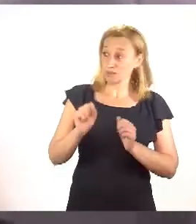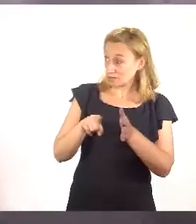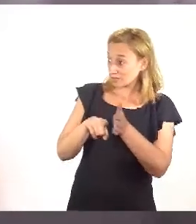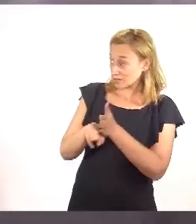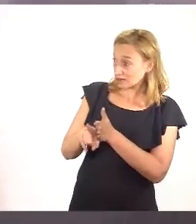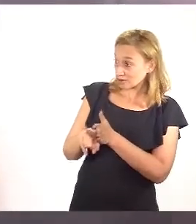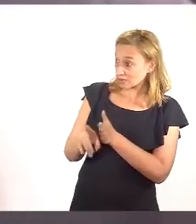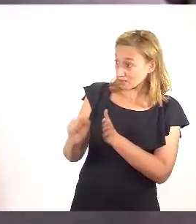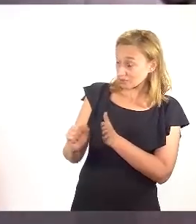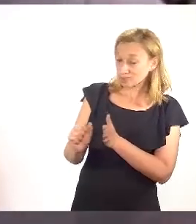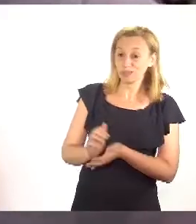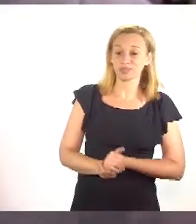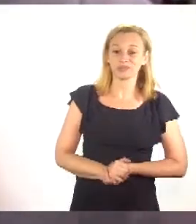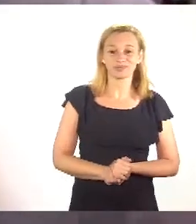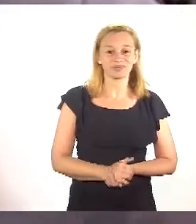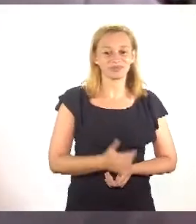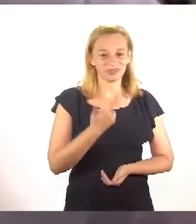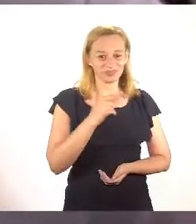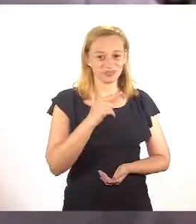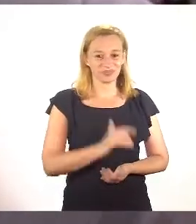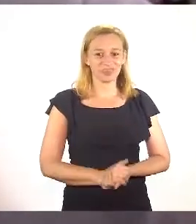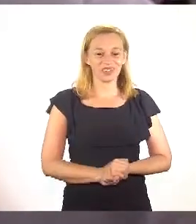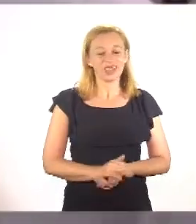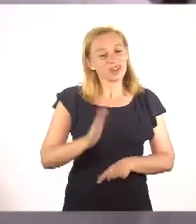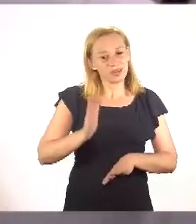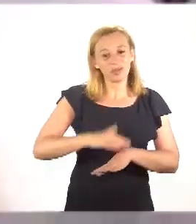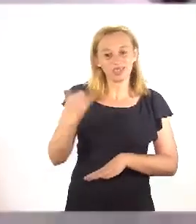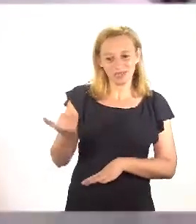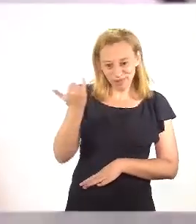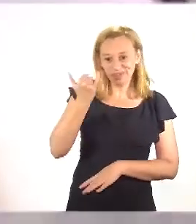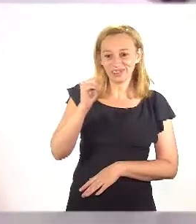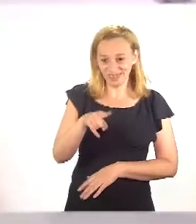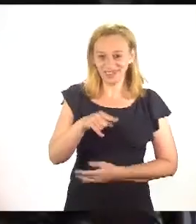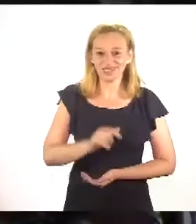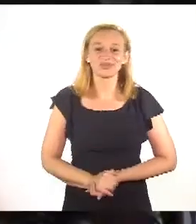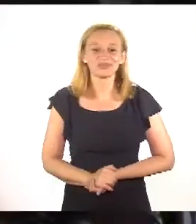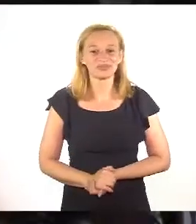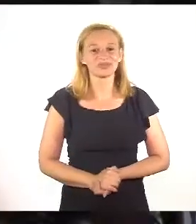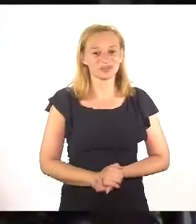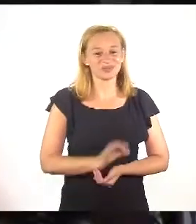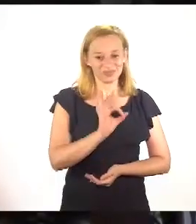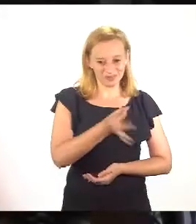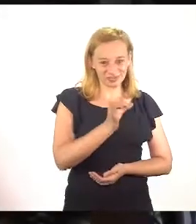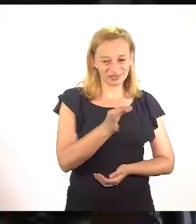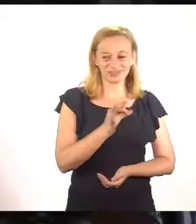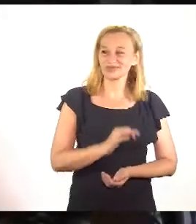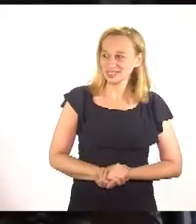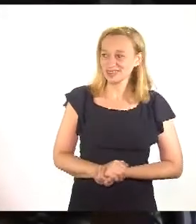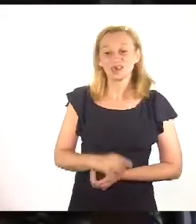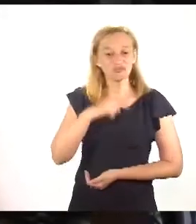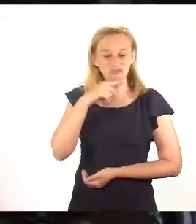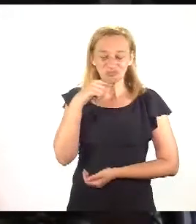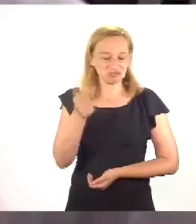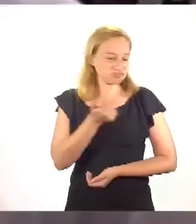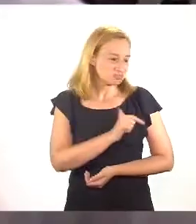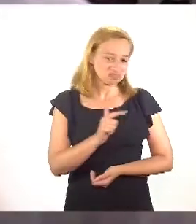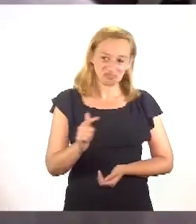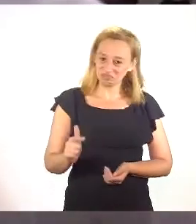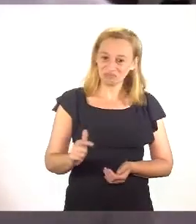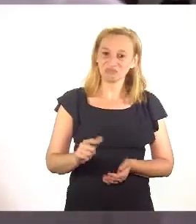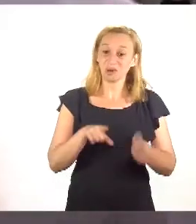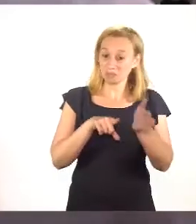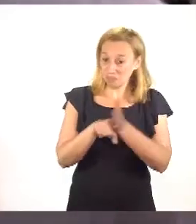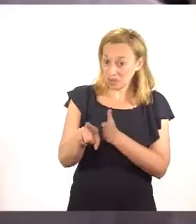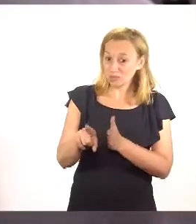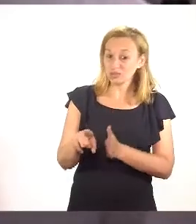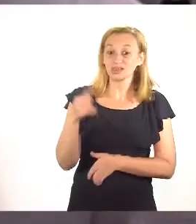às outras. Acho que era mais importante, né, Alexandre? Com certeza, sem nenhuma dúvida, foi uma pergunta